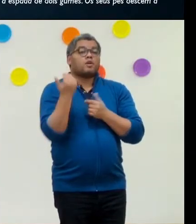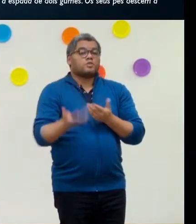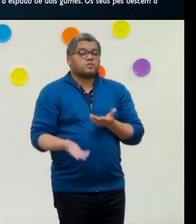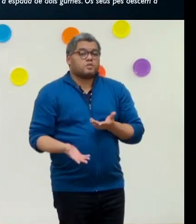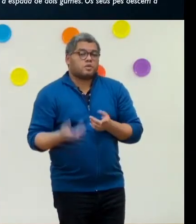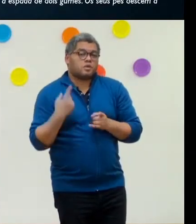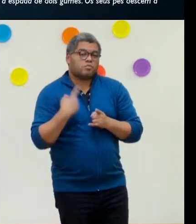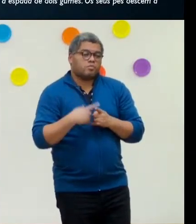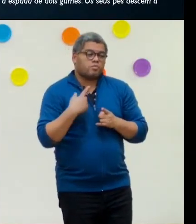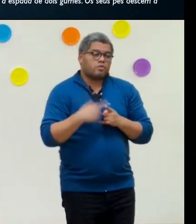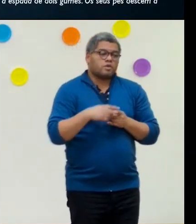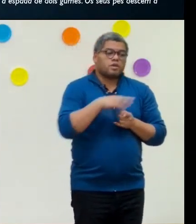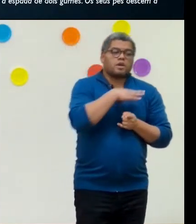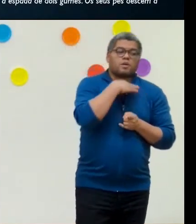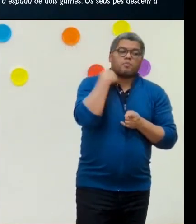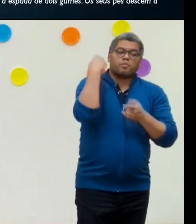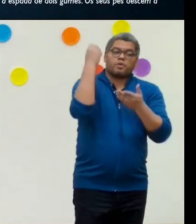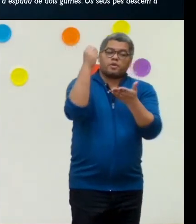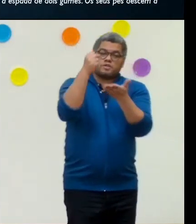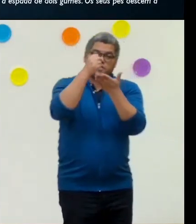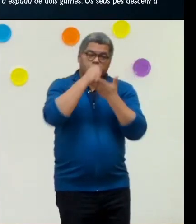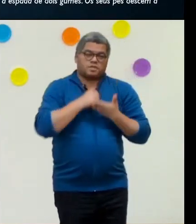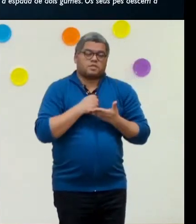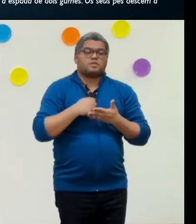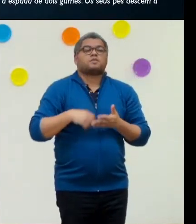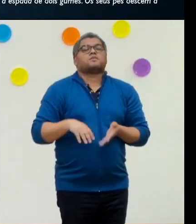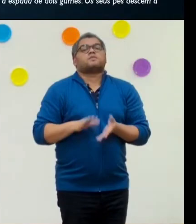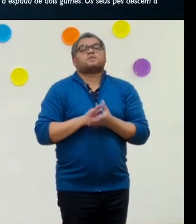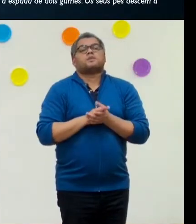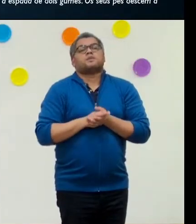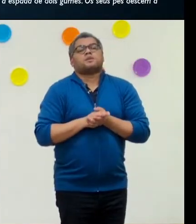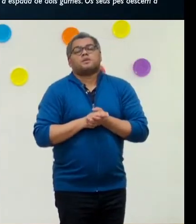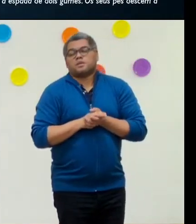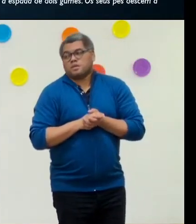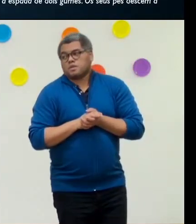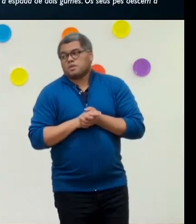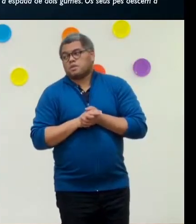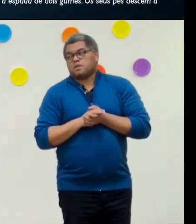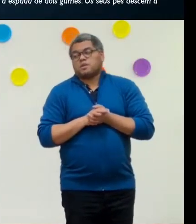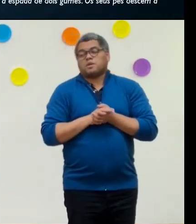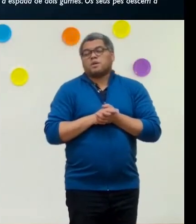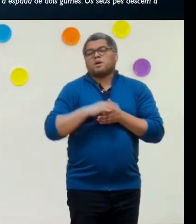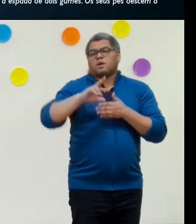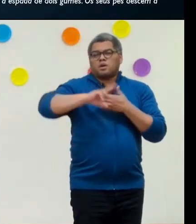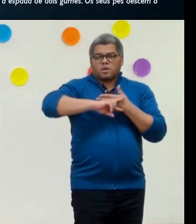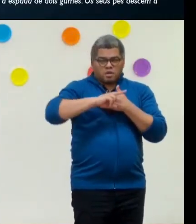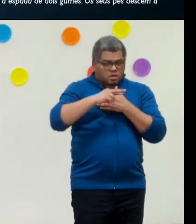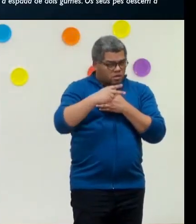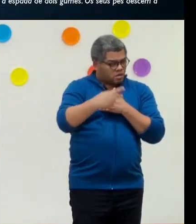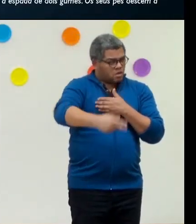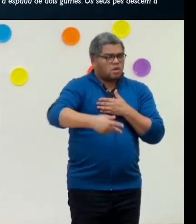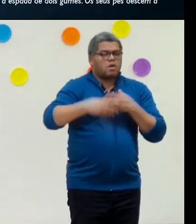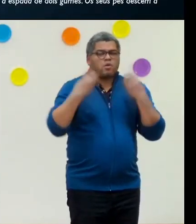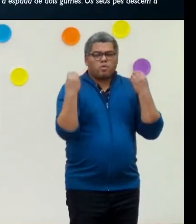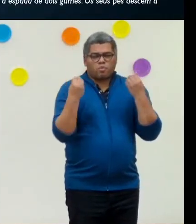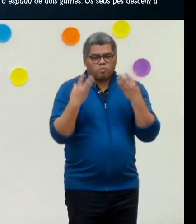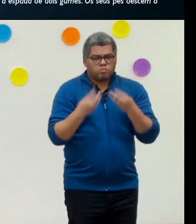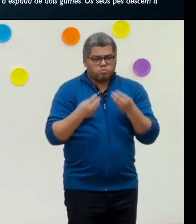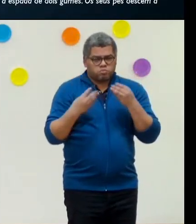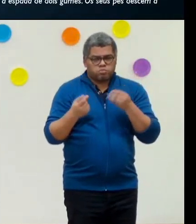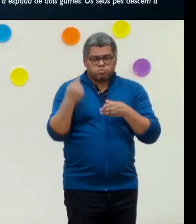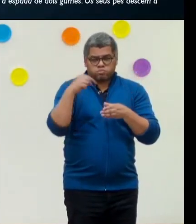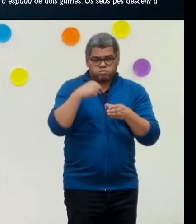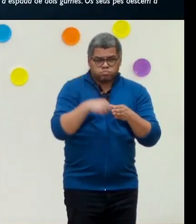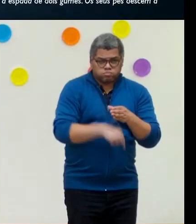O que a morte traz é danoso demais, não é pouco. Vamos lá,